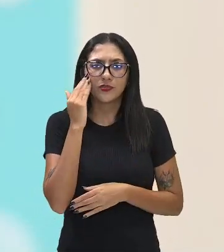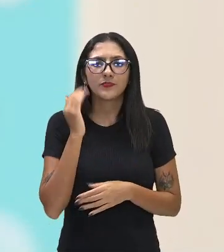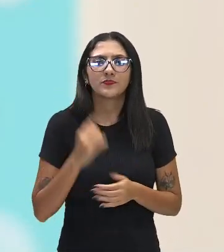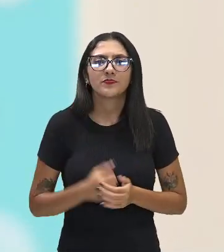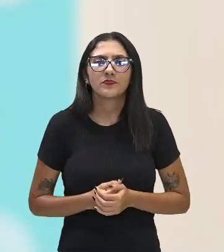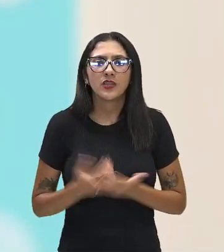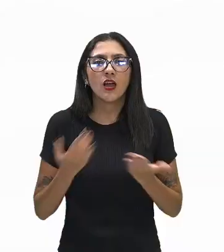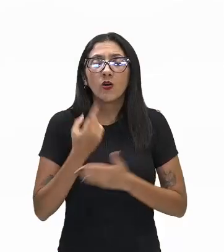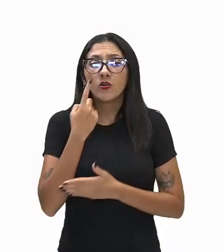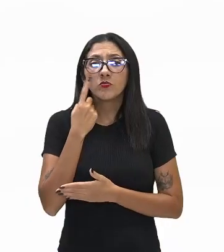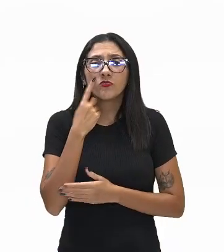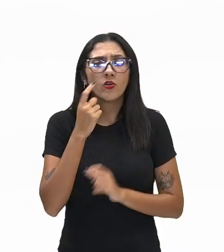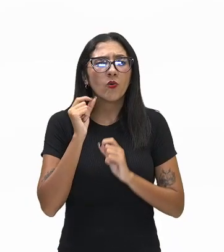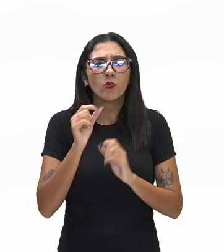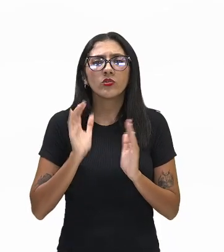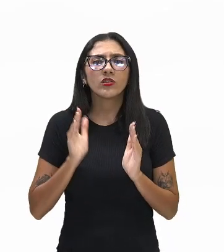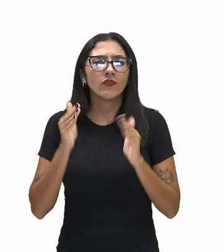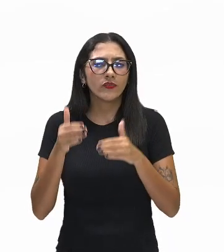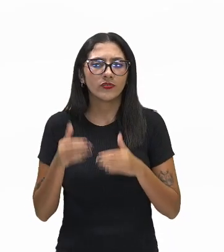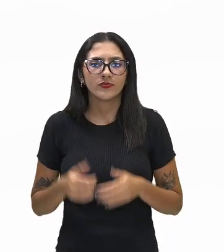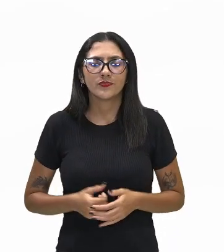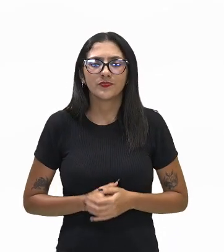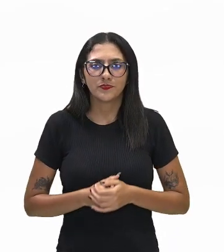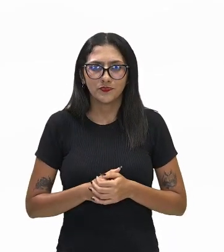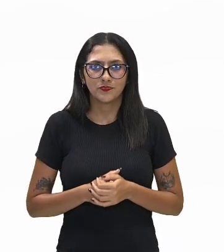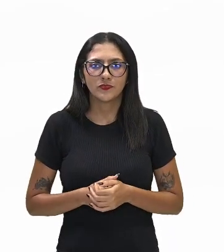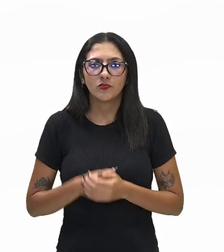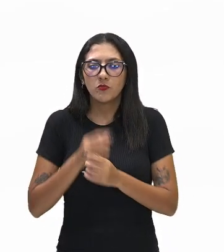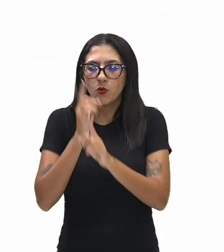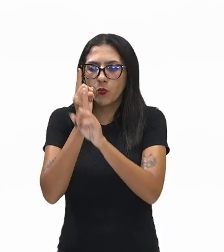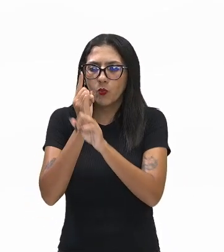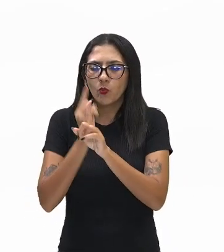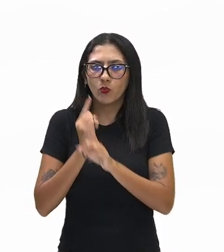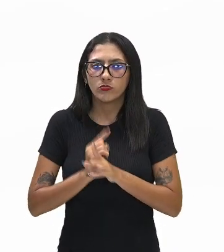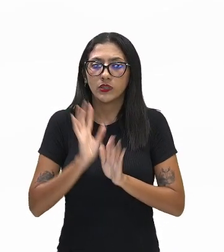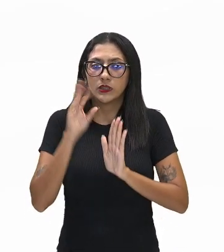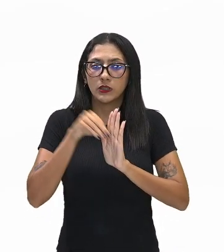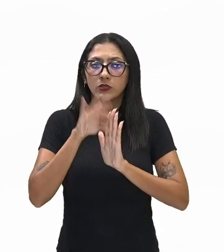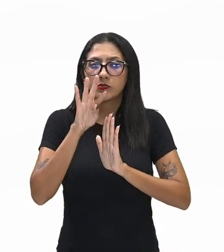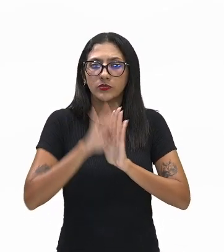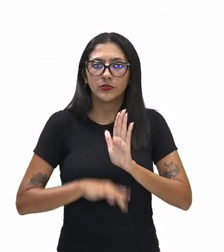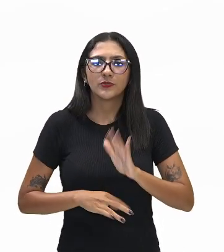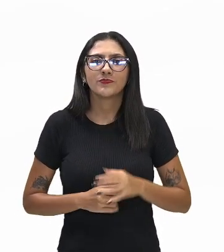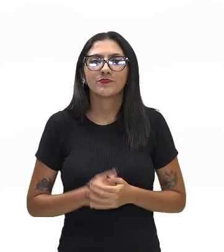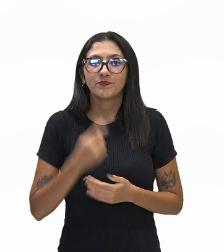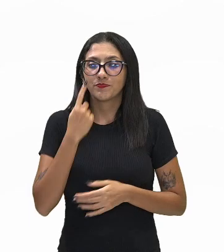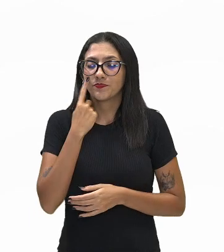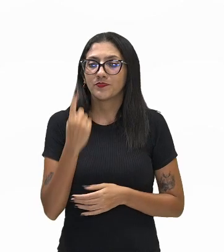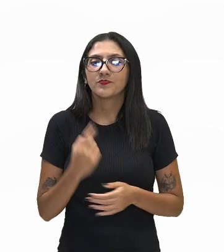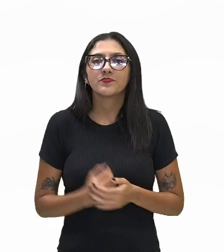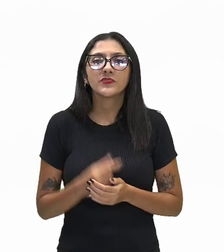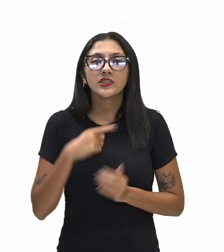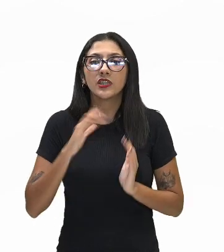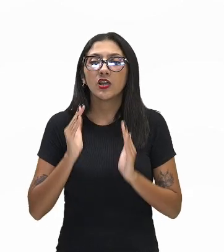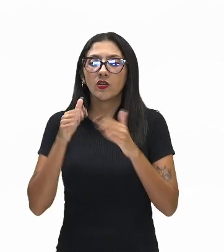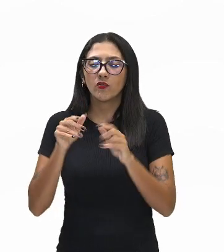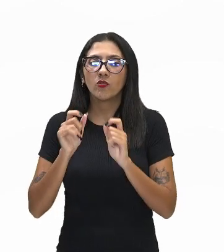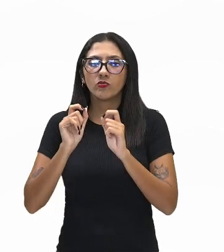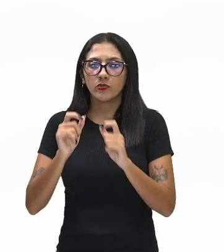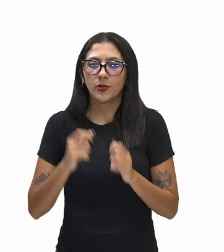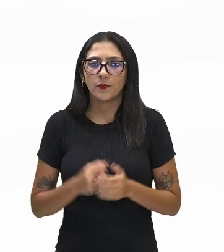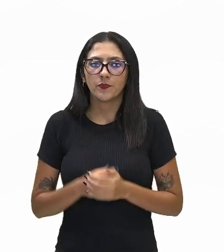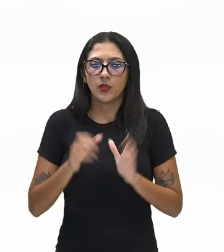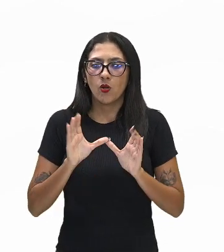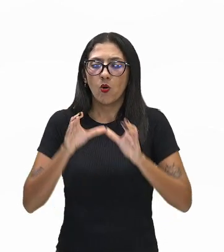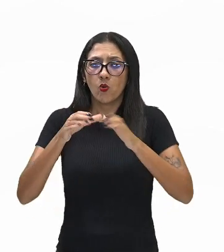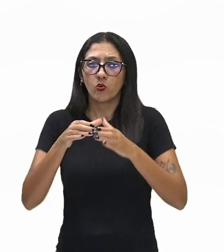foco? Vamos voltar com o texto, para a gente descobrir dentro do texto. Então, tem como foco os integrantes de 3